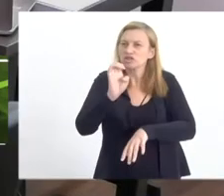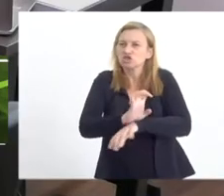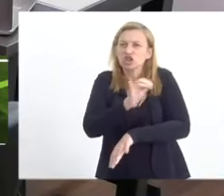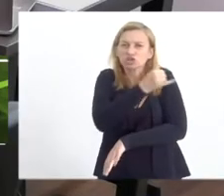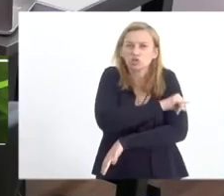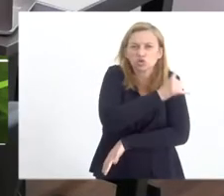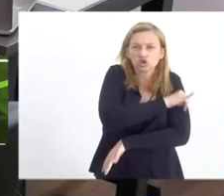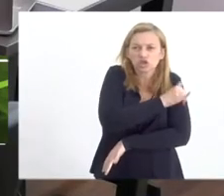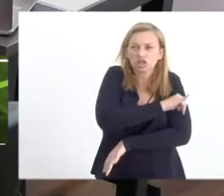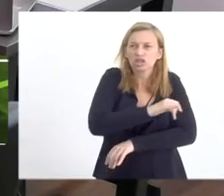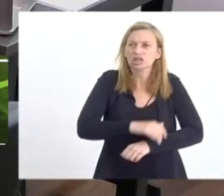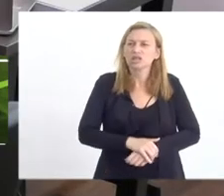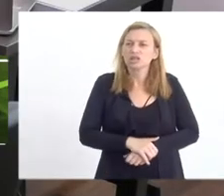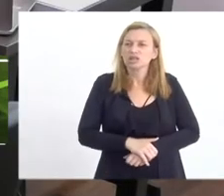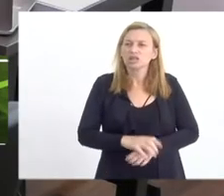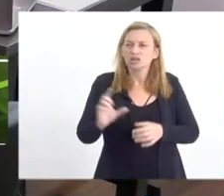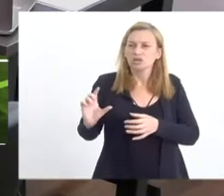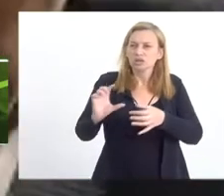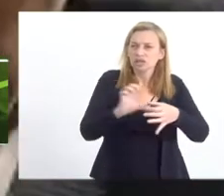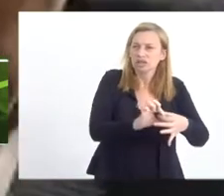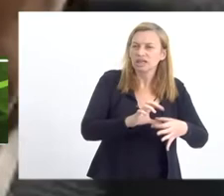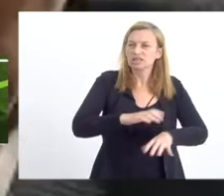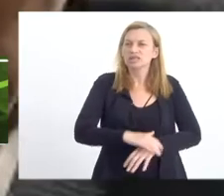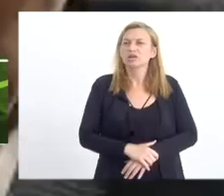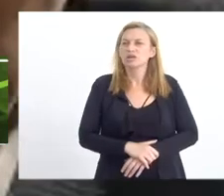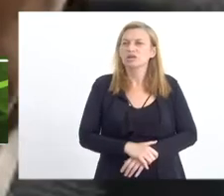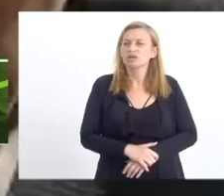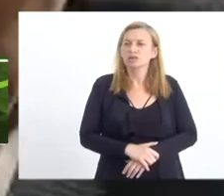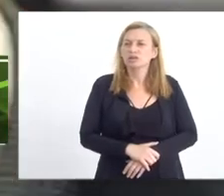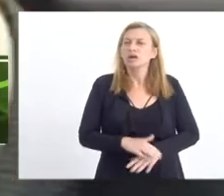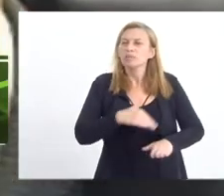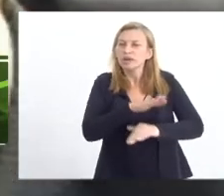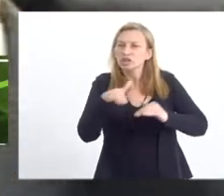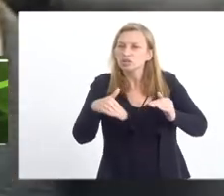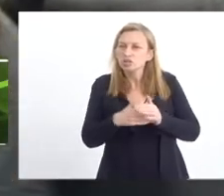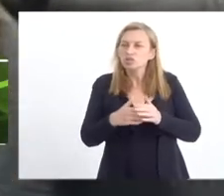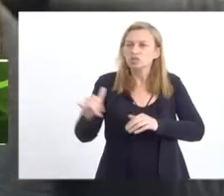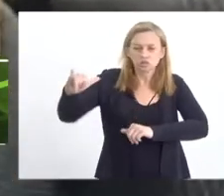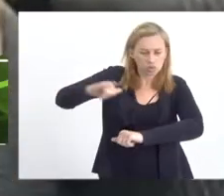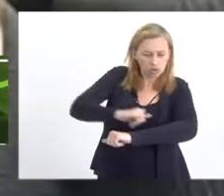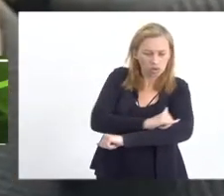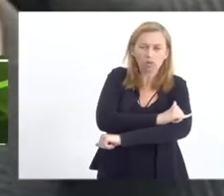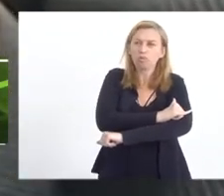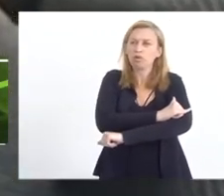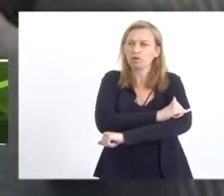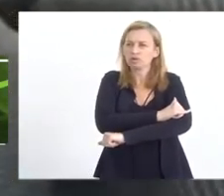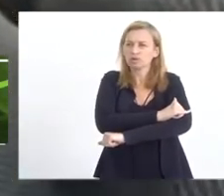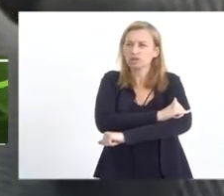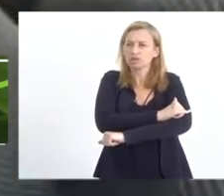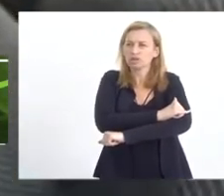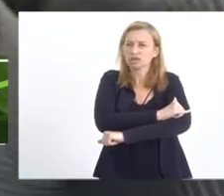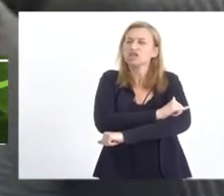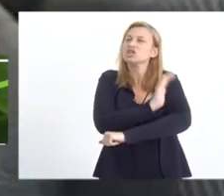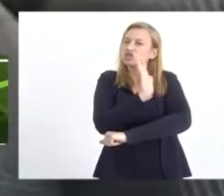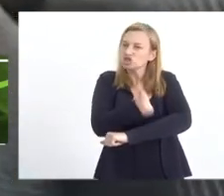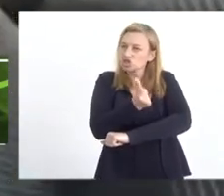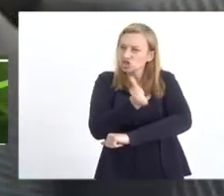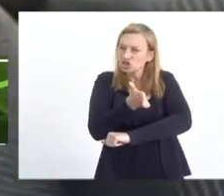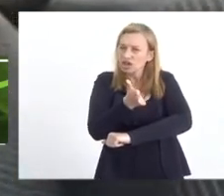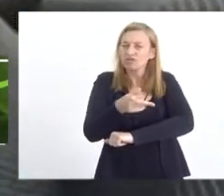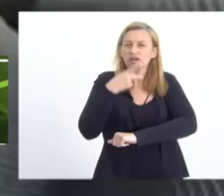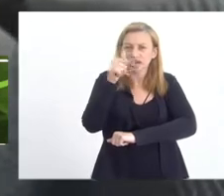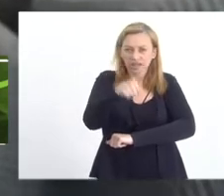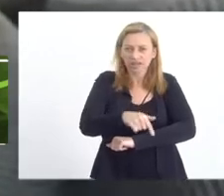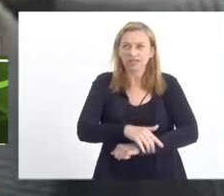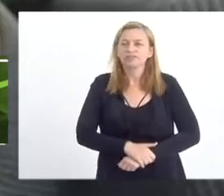do Rio de Janeiro, porque dá conectividade para todos esses aeroportos que já fizeram sua falação